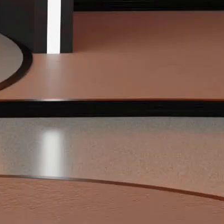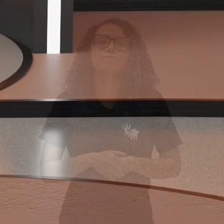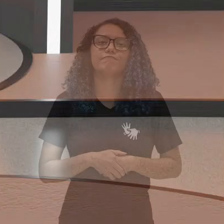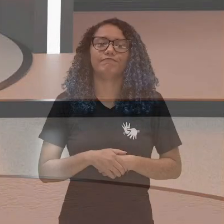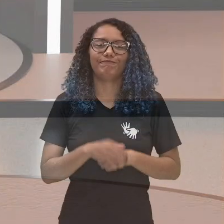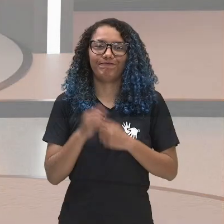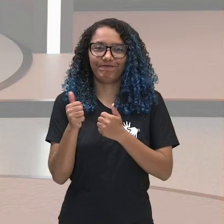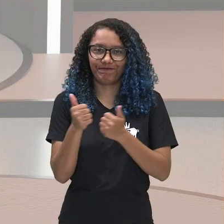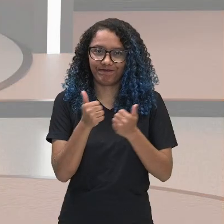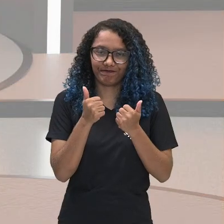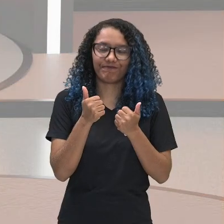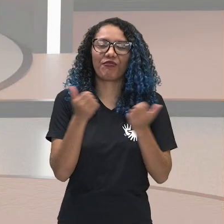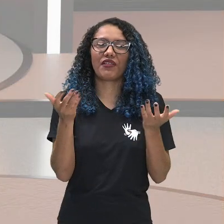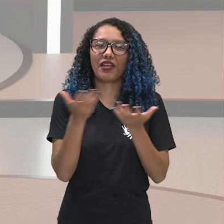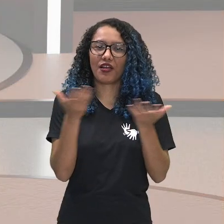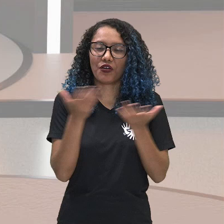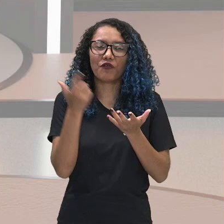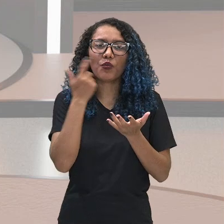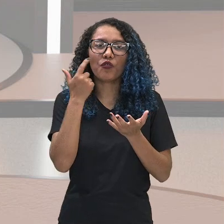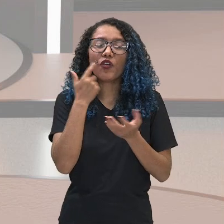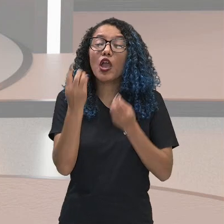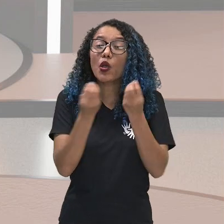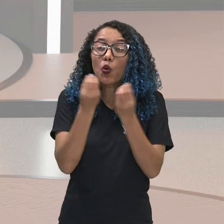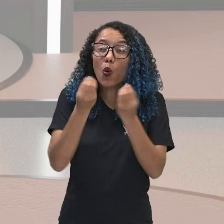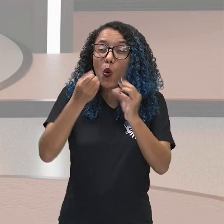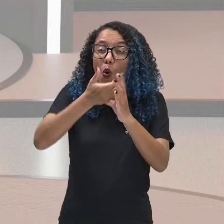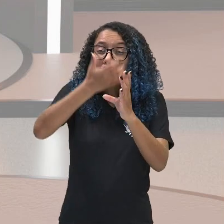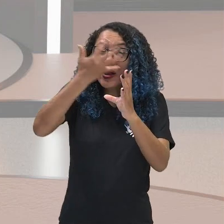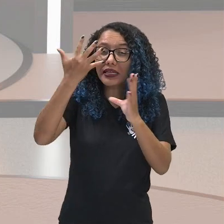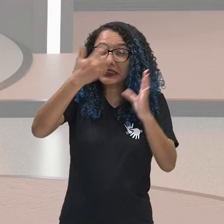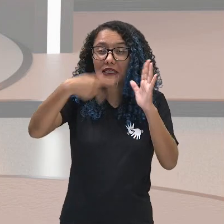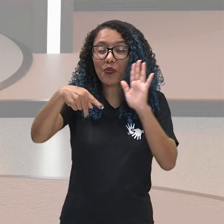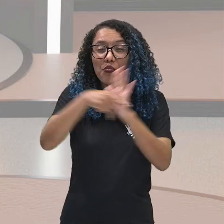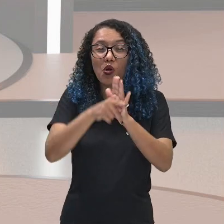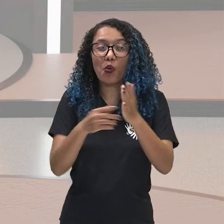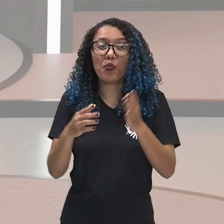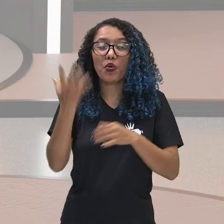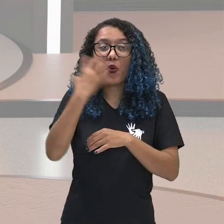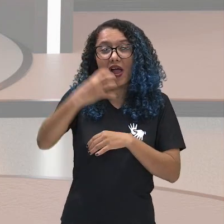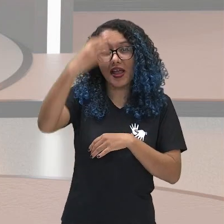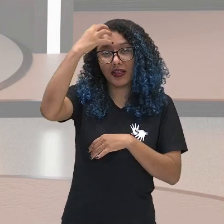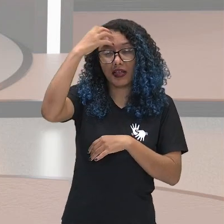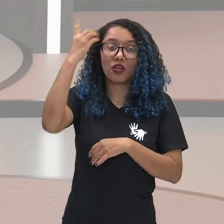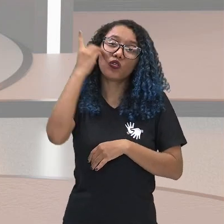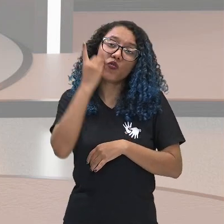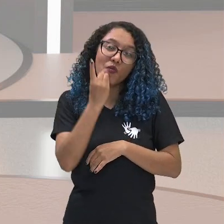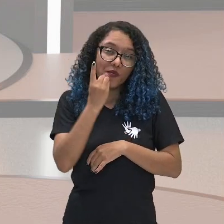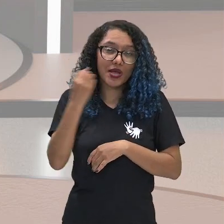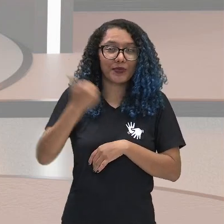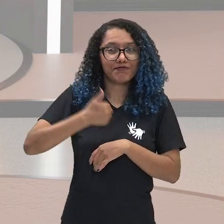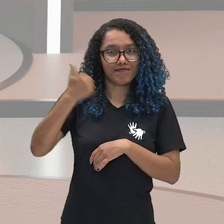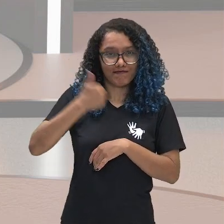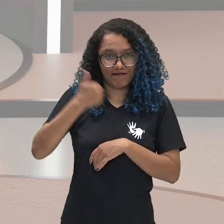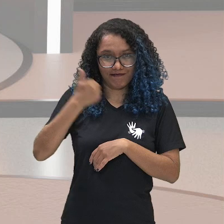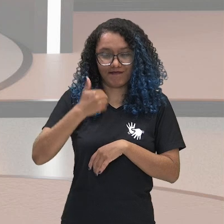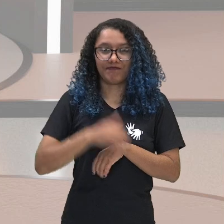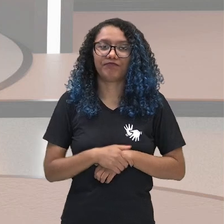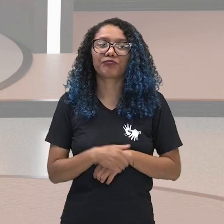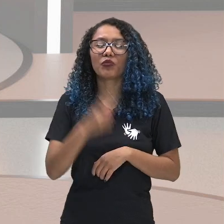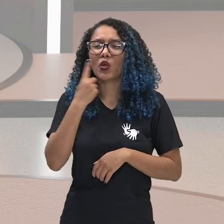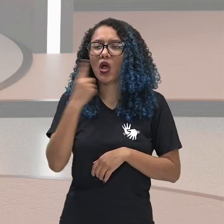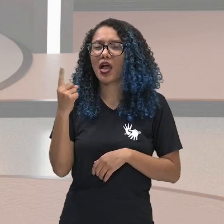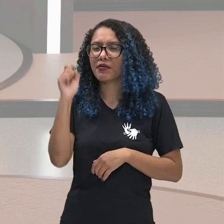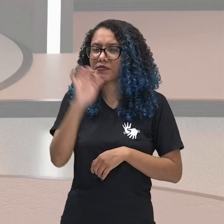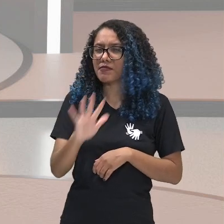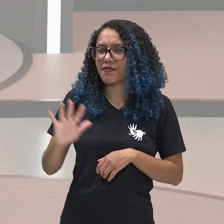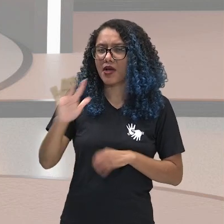Queridos, então vamos caracterizar aí este reinado do Dom Pedro I. Inclusive, já trago aqui para vocês essa imagem,